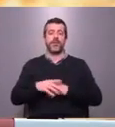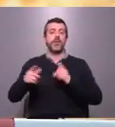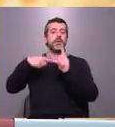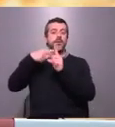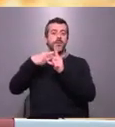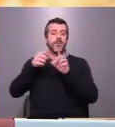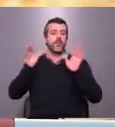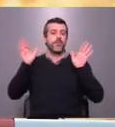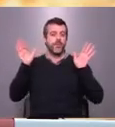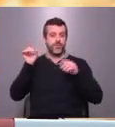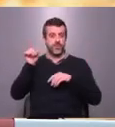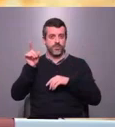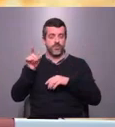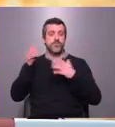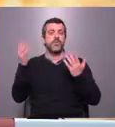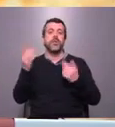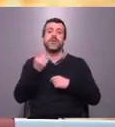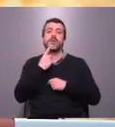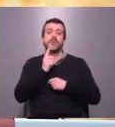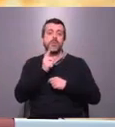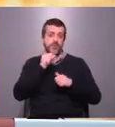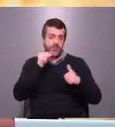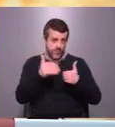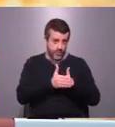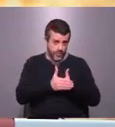cruz, que era sinónimo de morte,